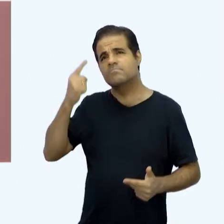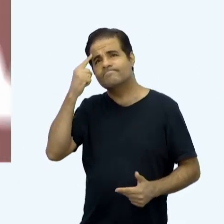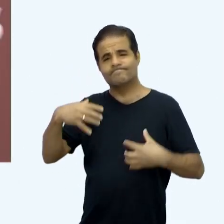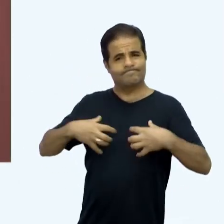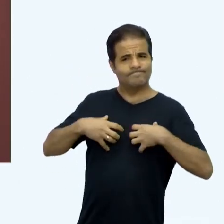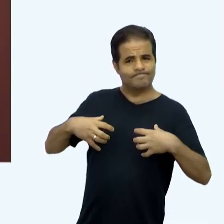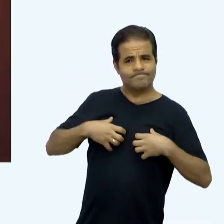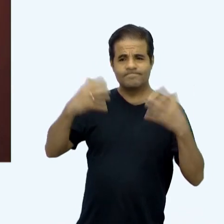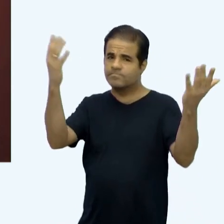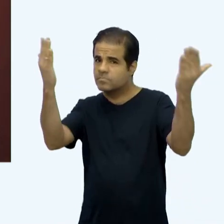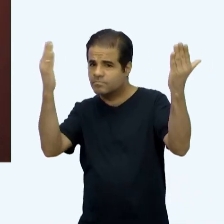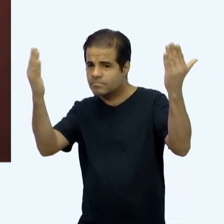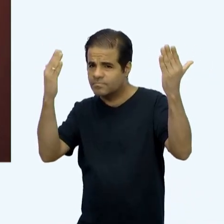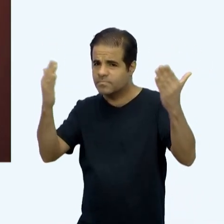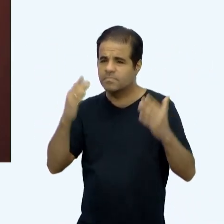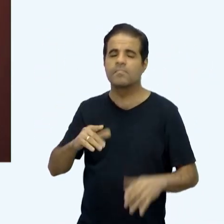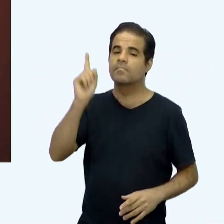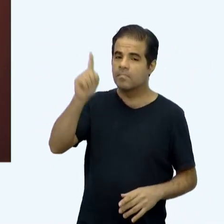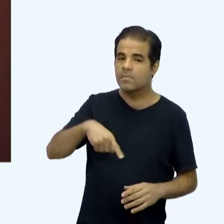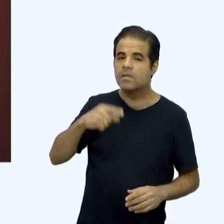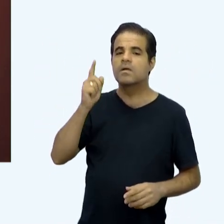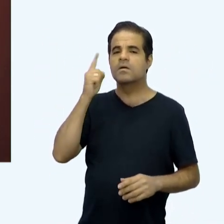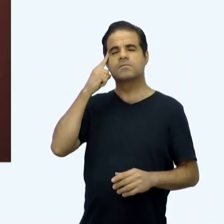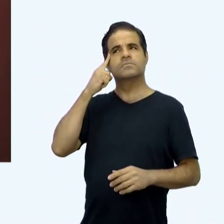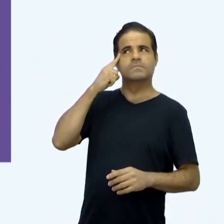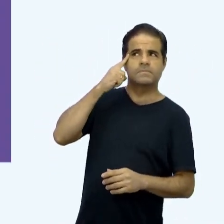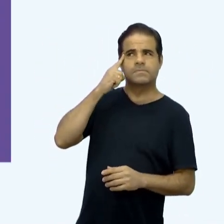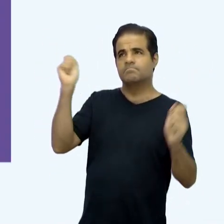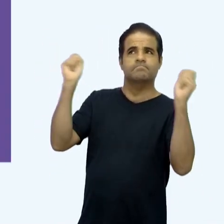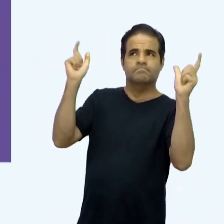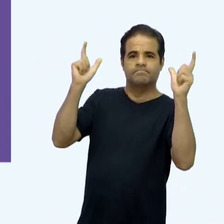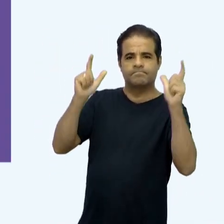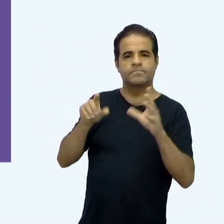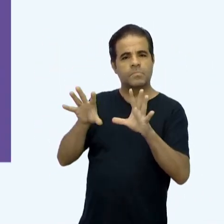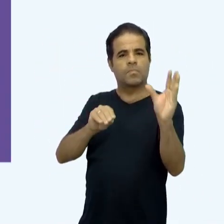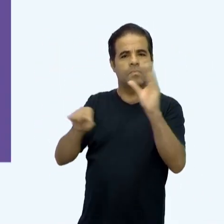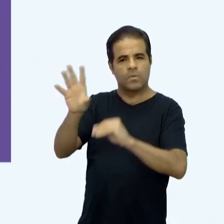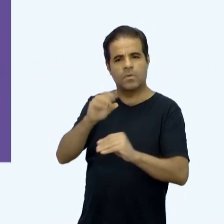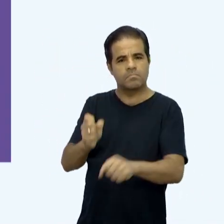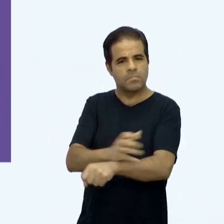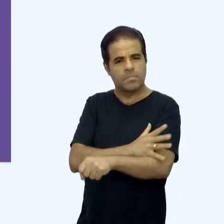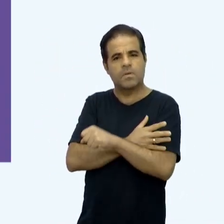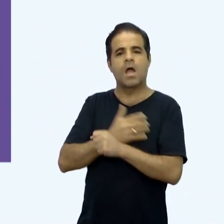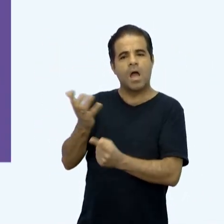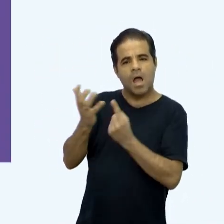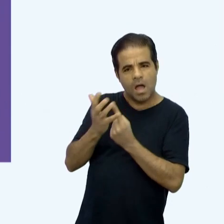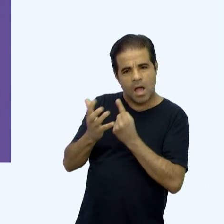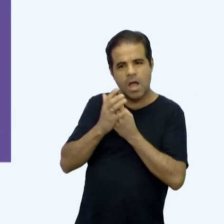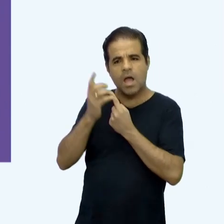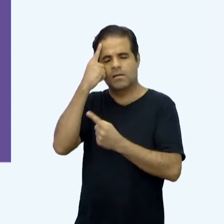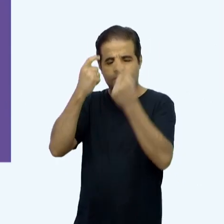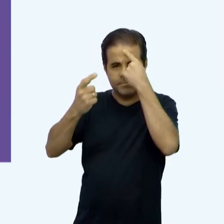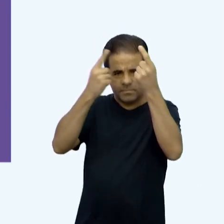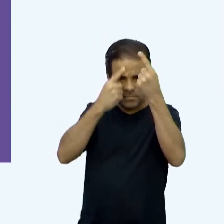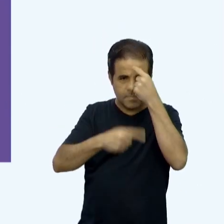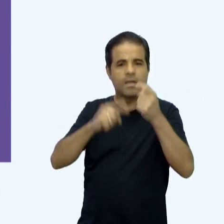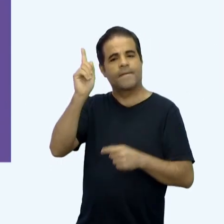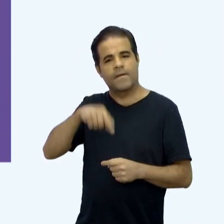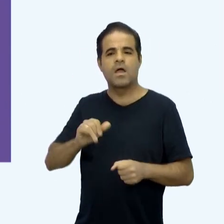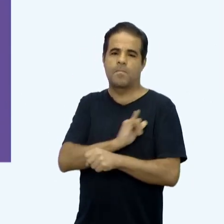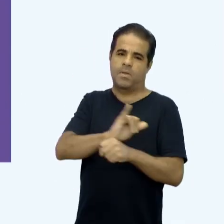sentimento muito forte em relação a isso, é legal ficar duplamente atento. Manipular as suas emoções para influenciar as suas ideias é uma